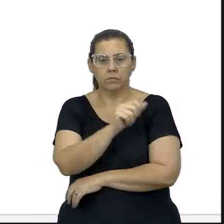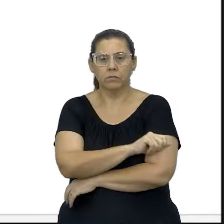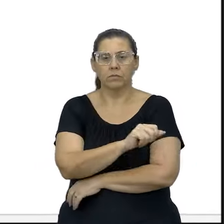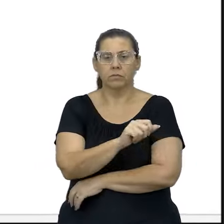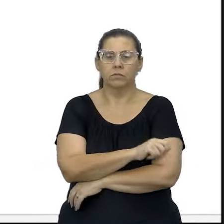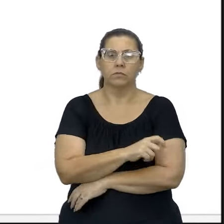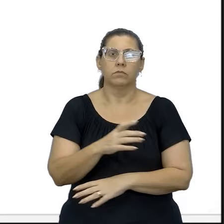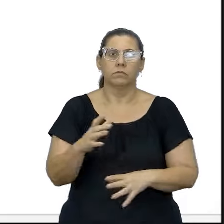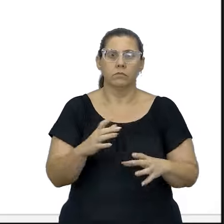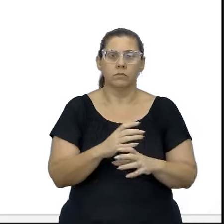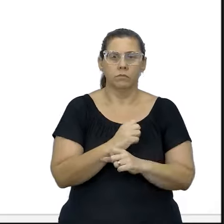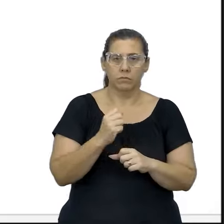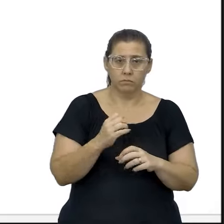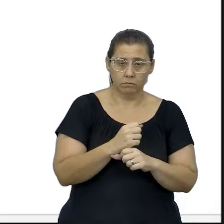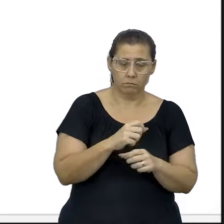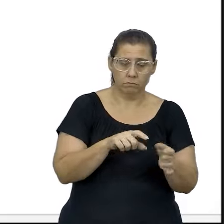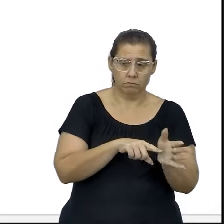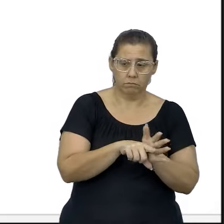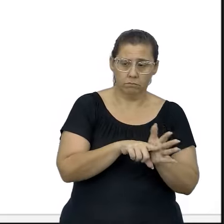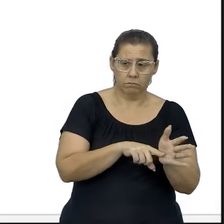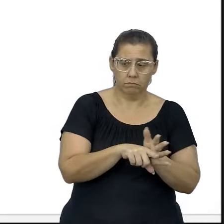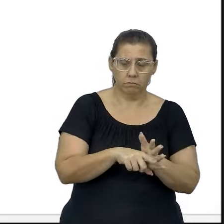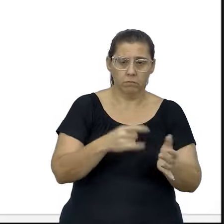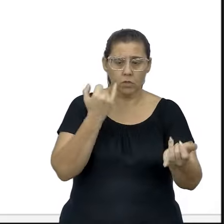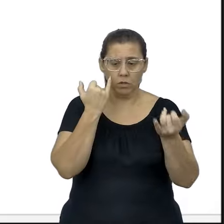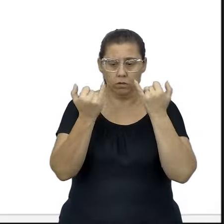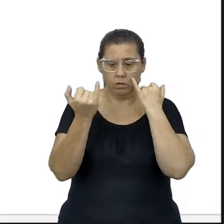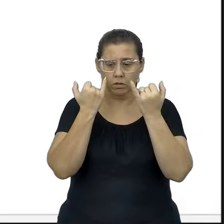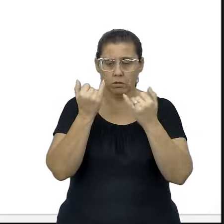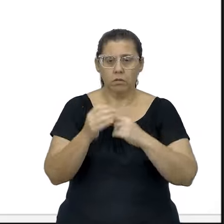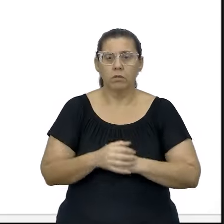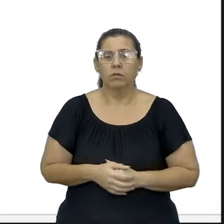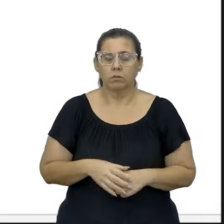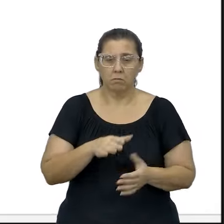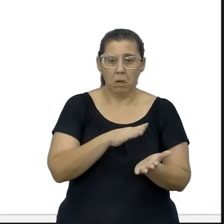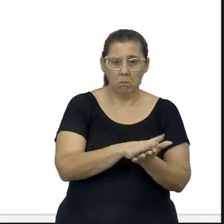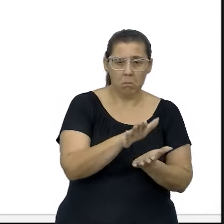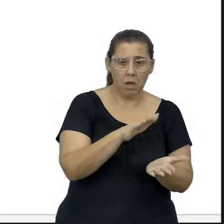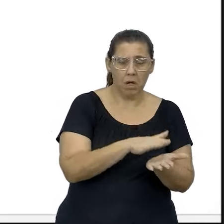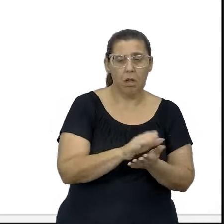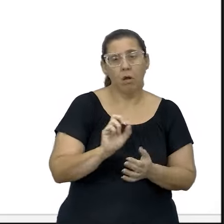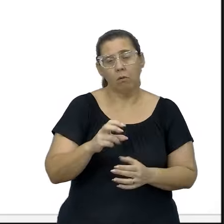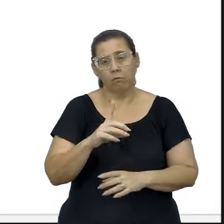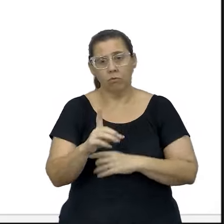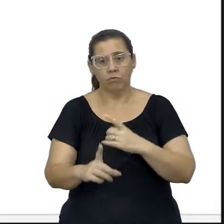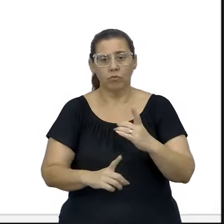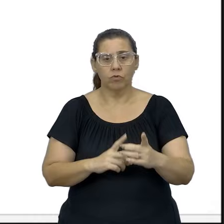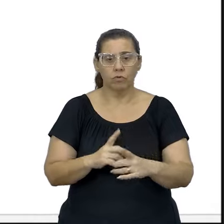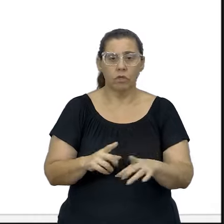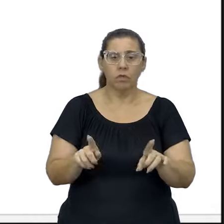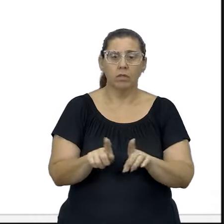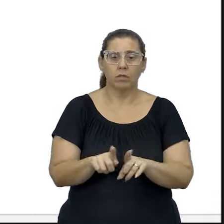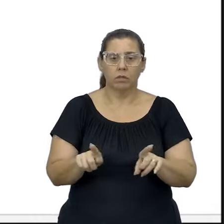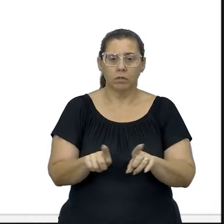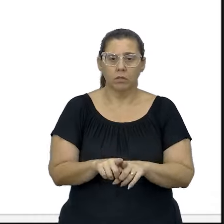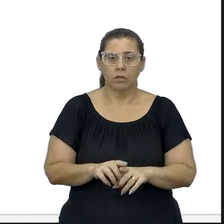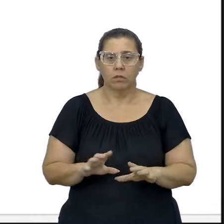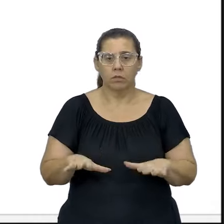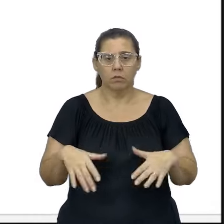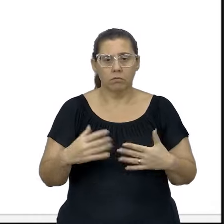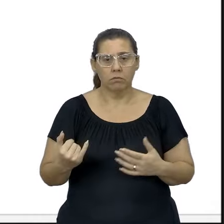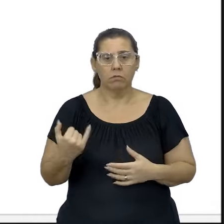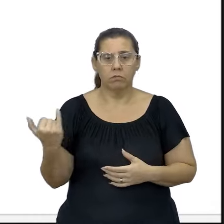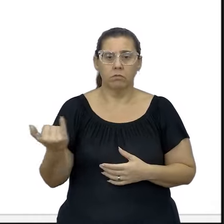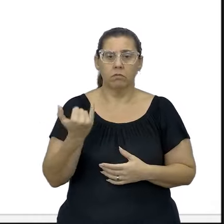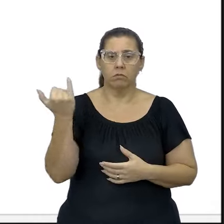resultados de observação e pesquisa, em fontes de informações impressas ou eletrônicas, incluindo, né, quando